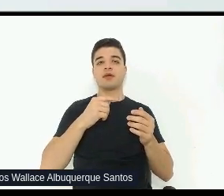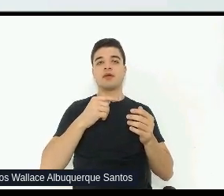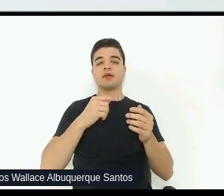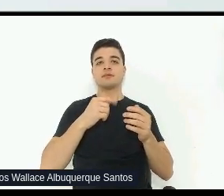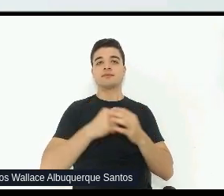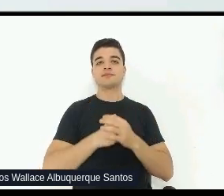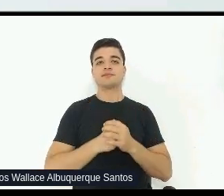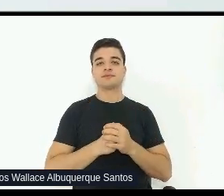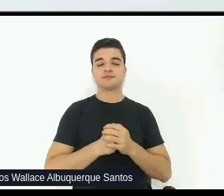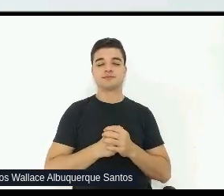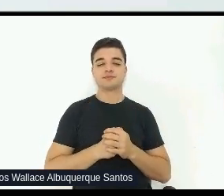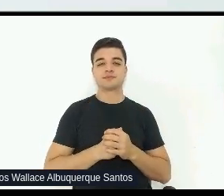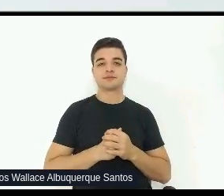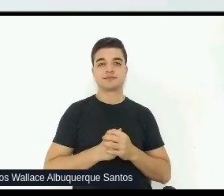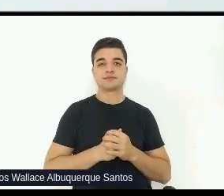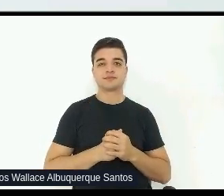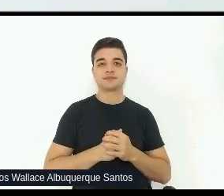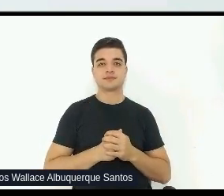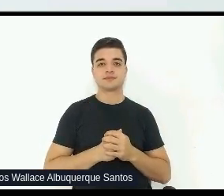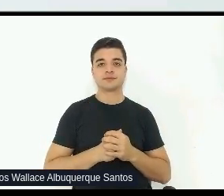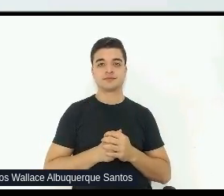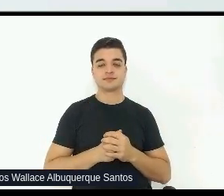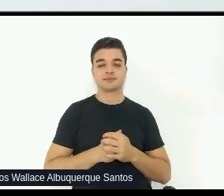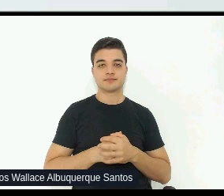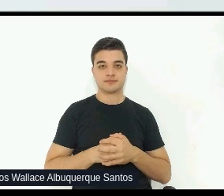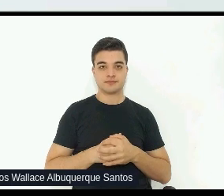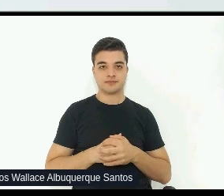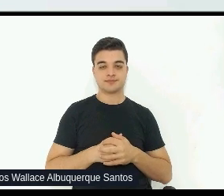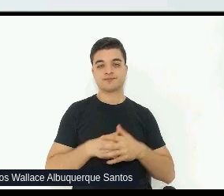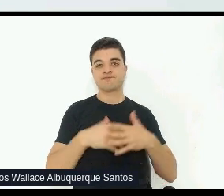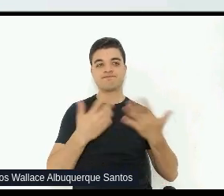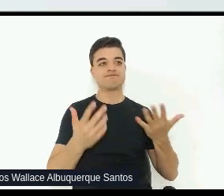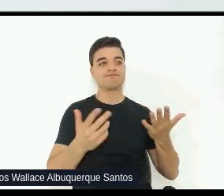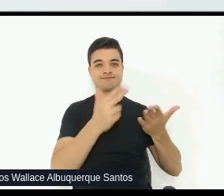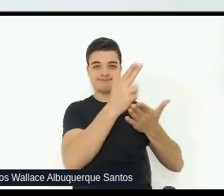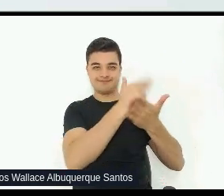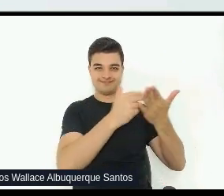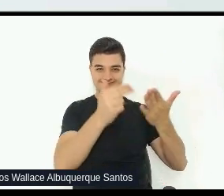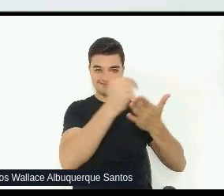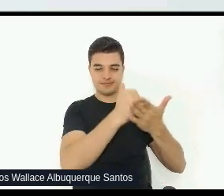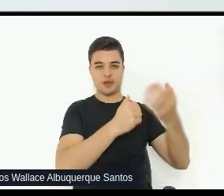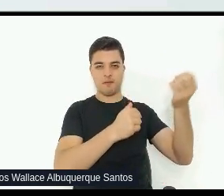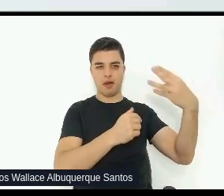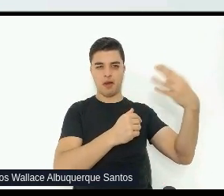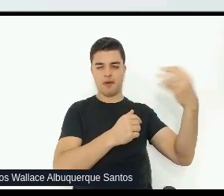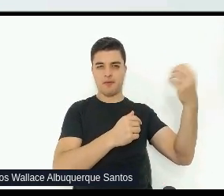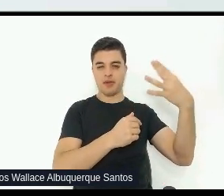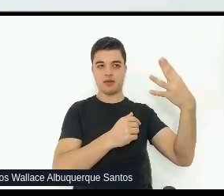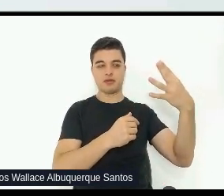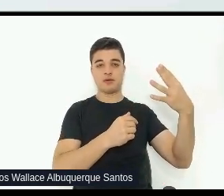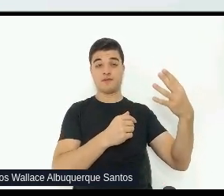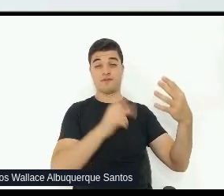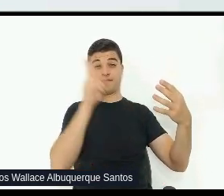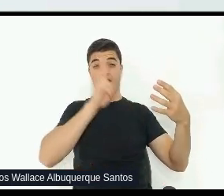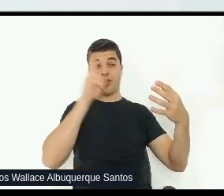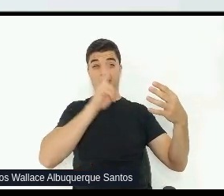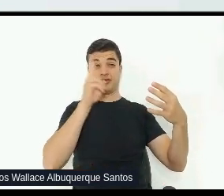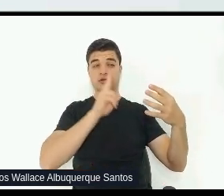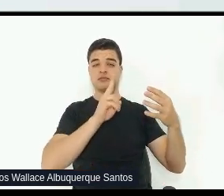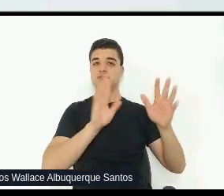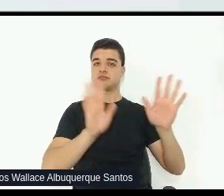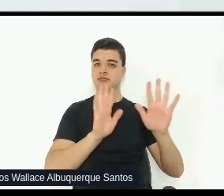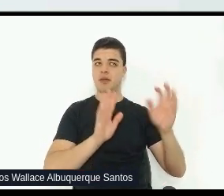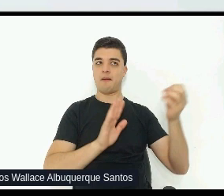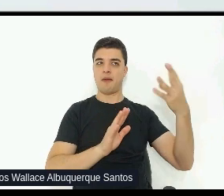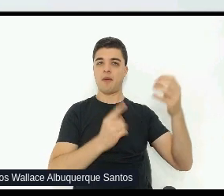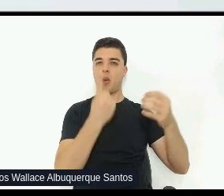ter animação com piscadas, com mais de 3 piscadas por segundo. E, por último,